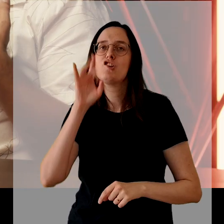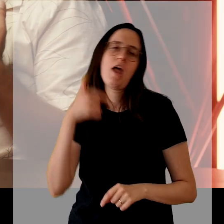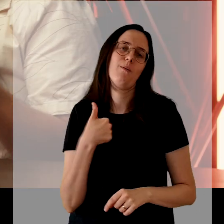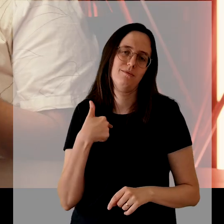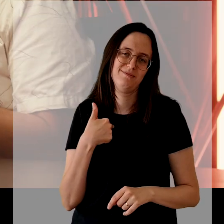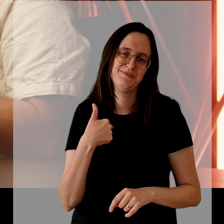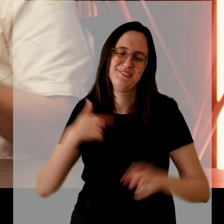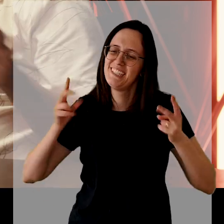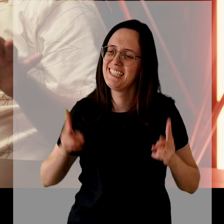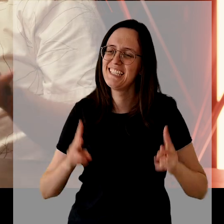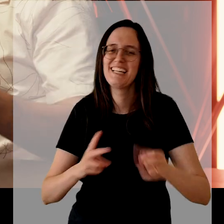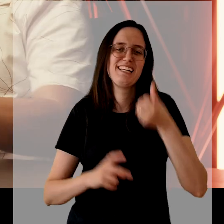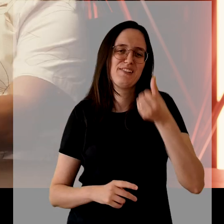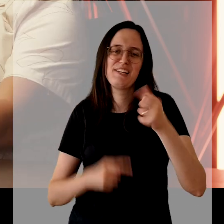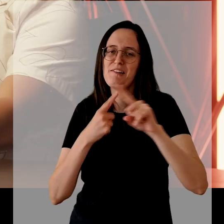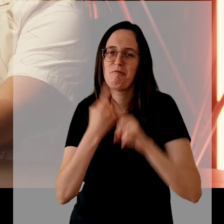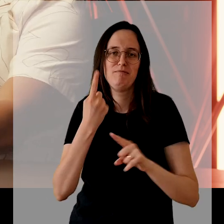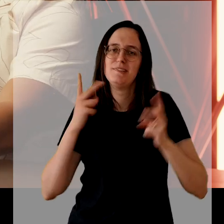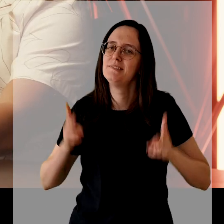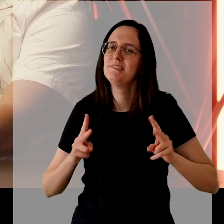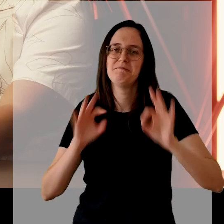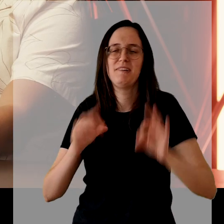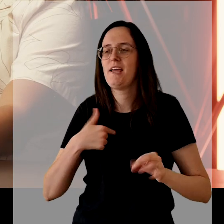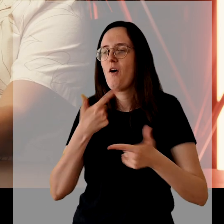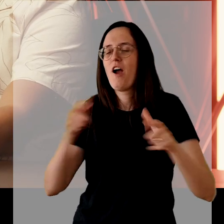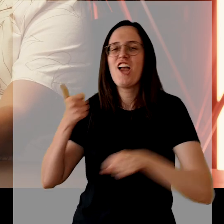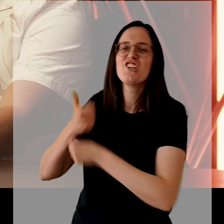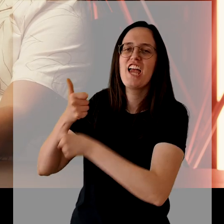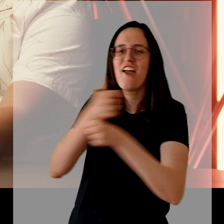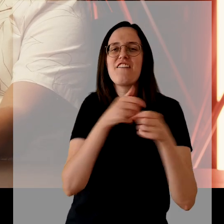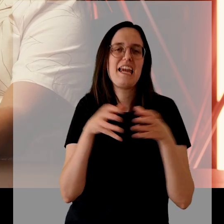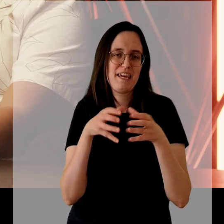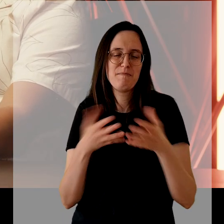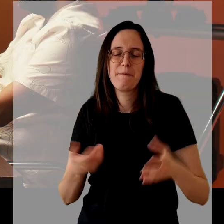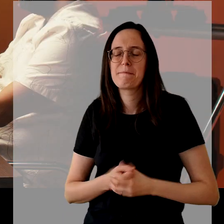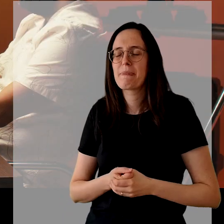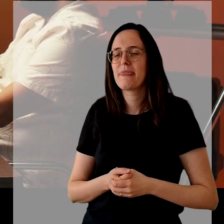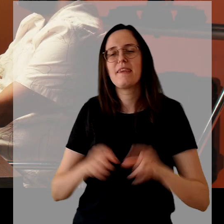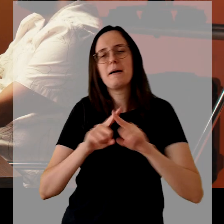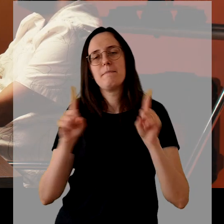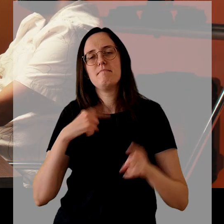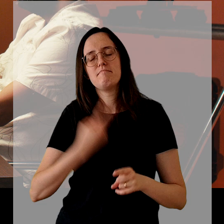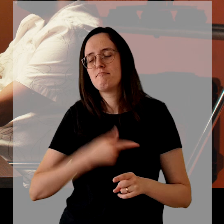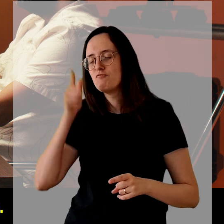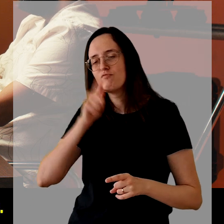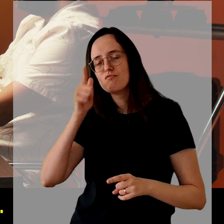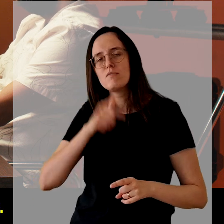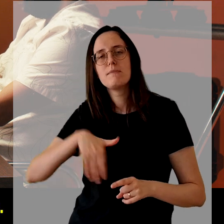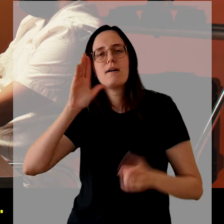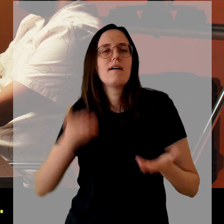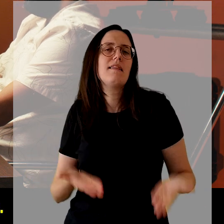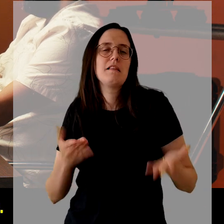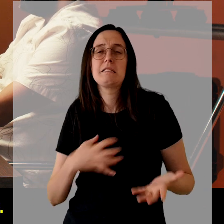eu que trabalhava 6:1 mesmo, eu e todos os chefes de equipe, né? Mas a gente conseguiu